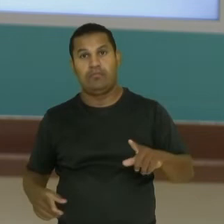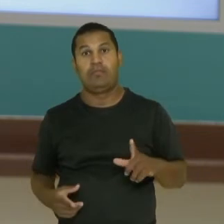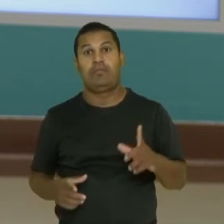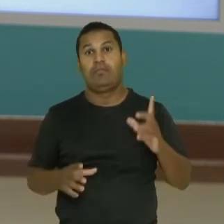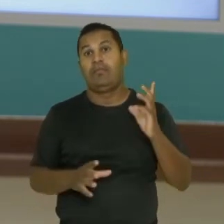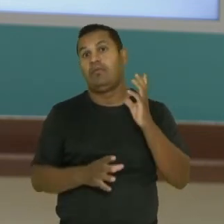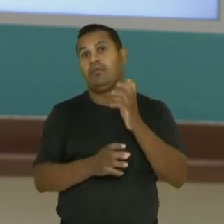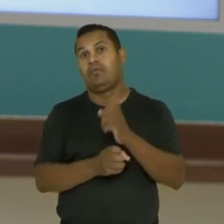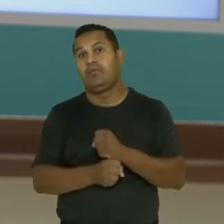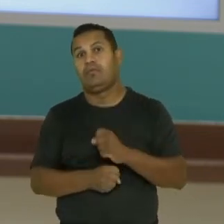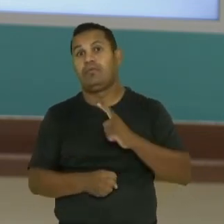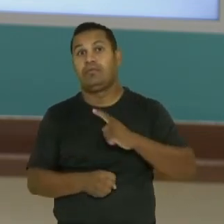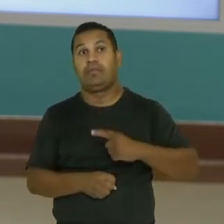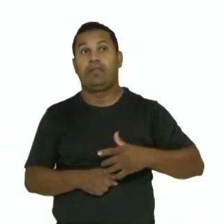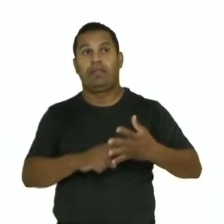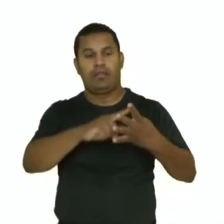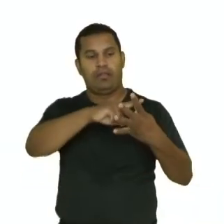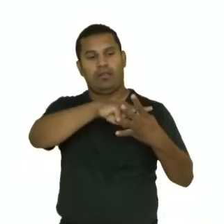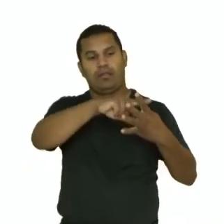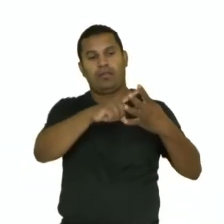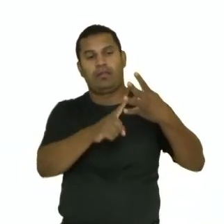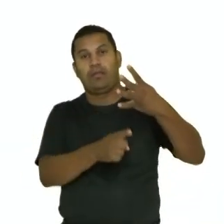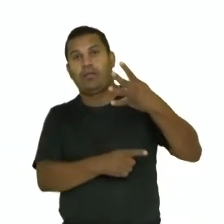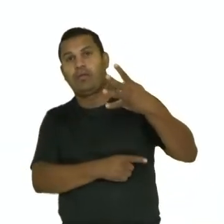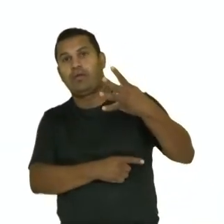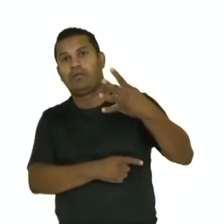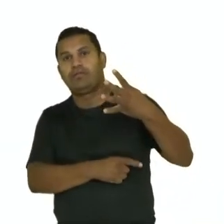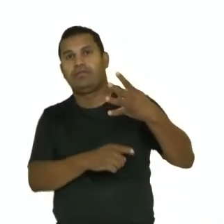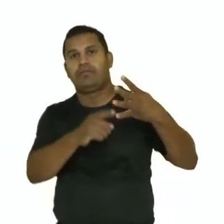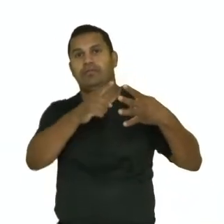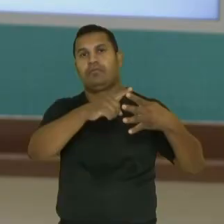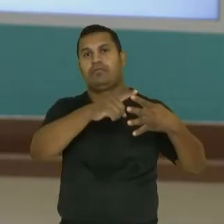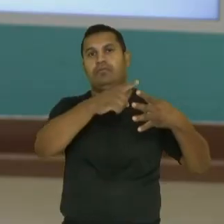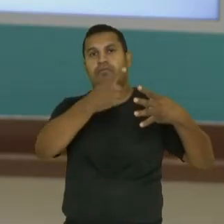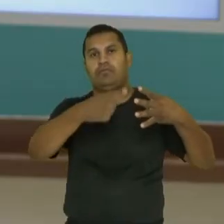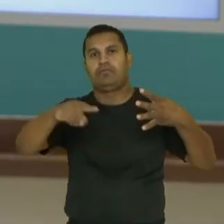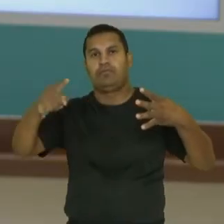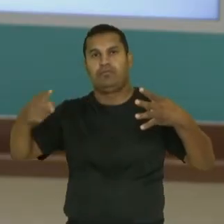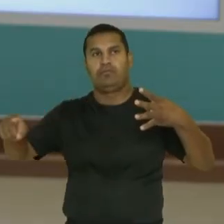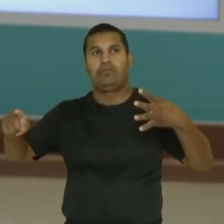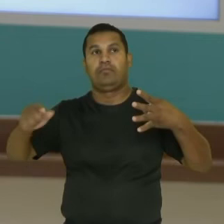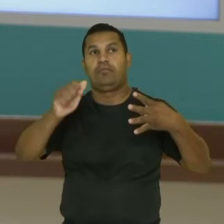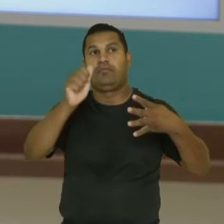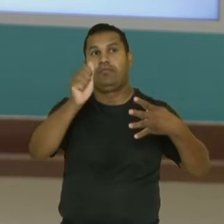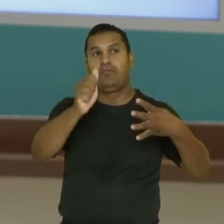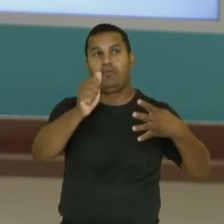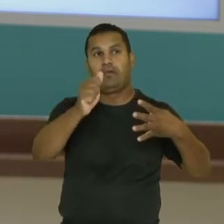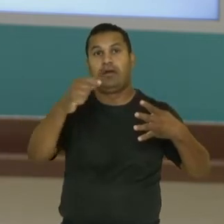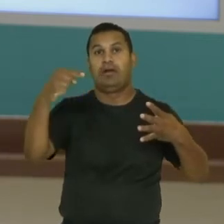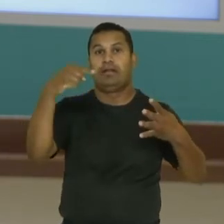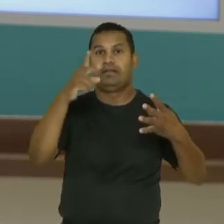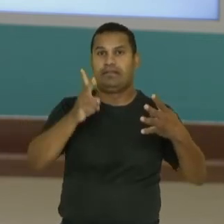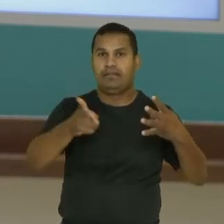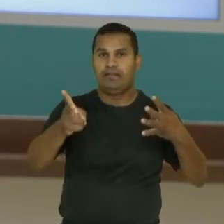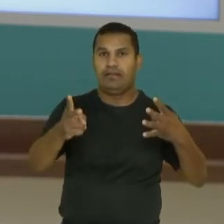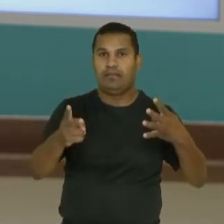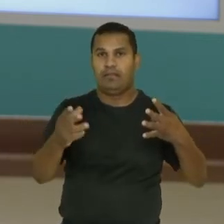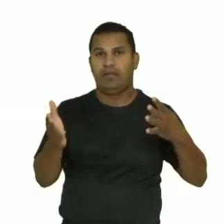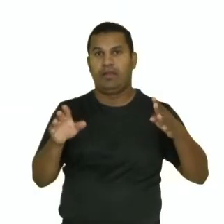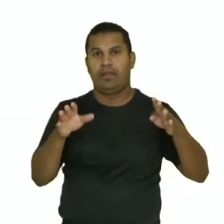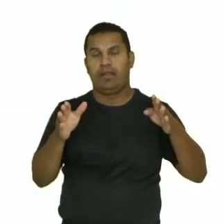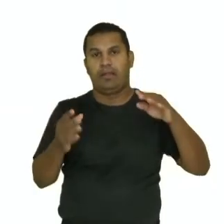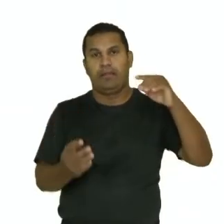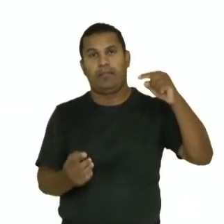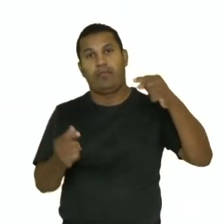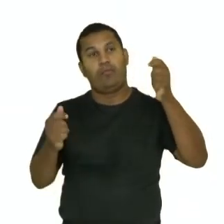né? Aliás, de parâmetros, aonde o a vai me dar o deslocamento em relação ao eixo x, o b ele vai me